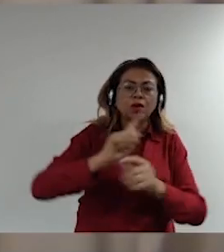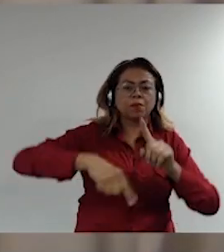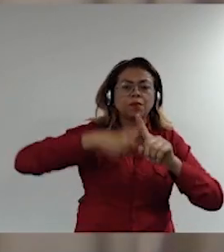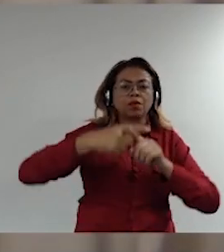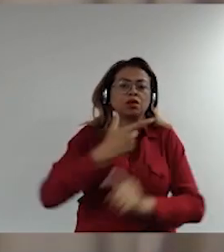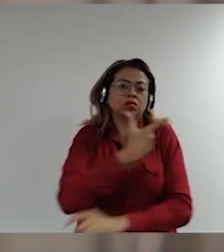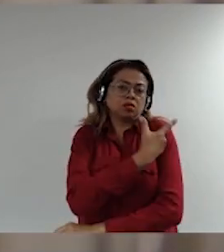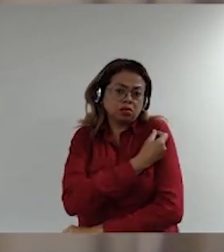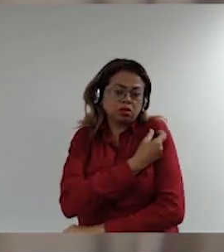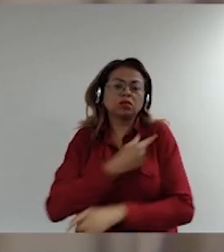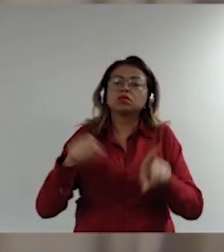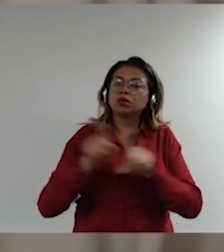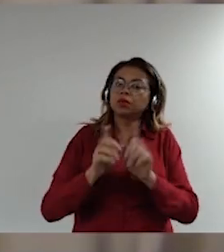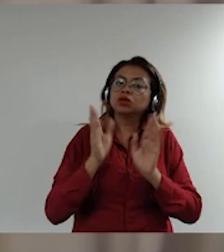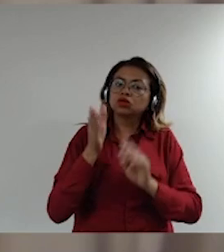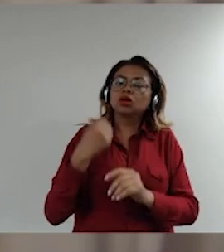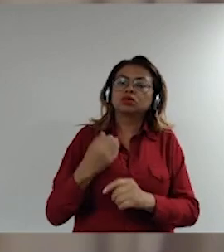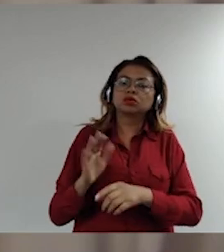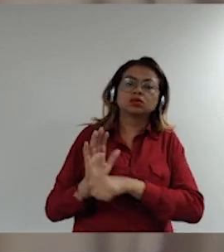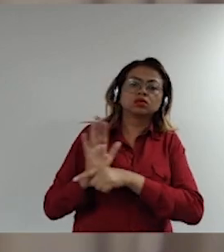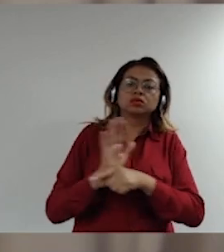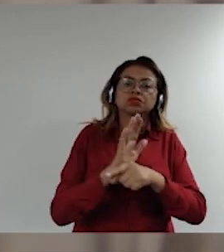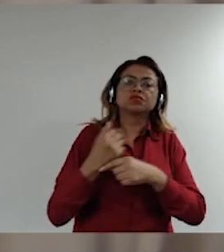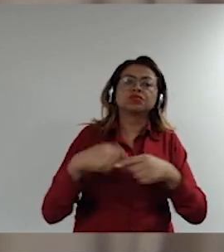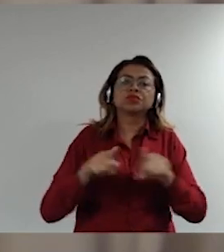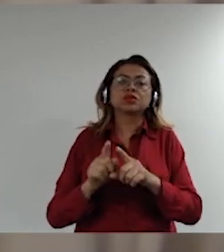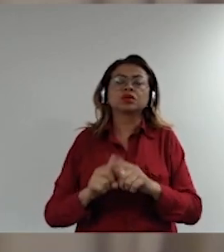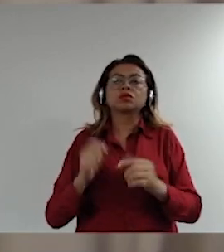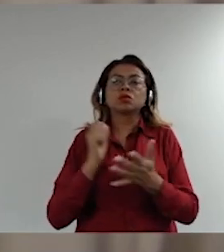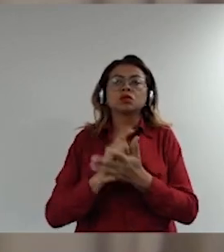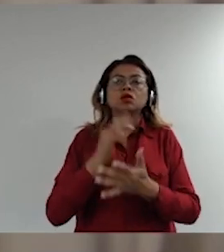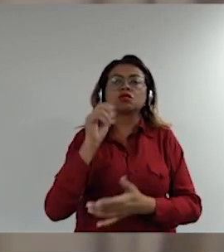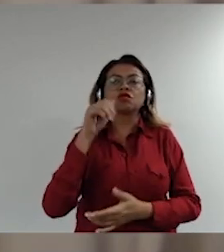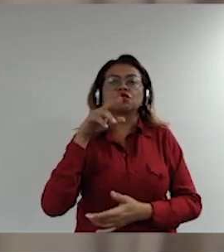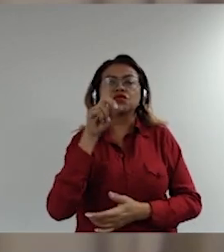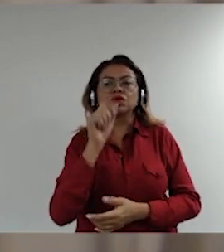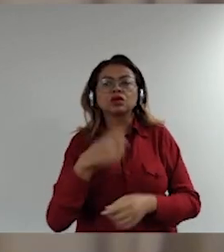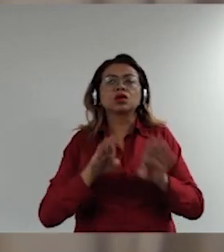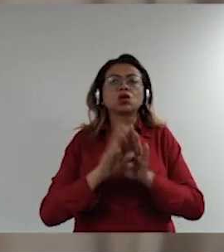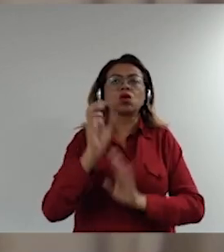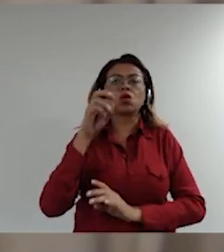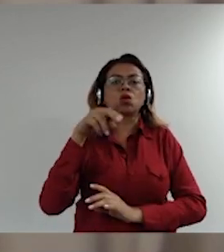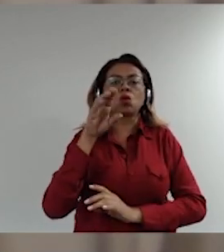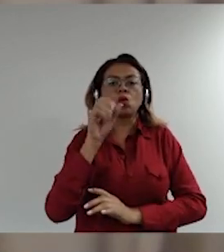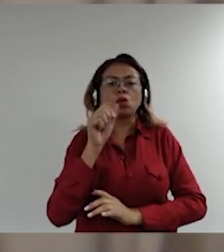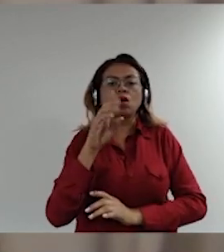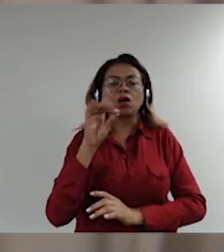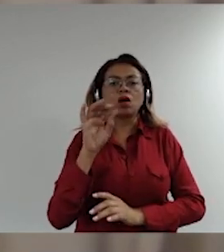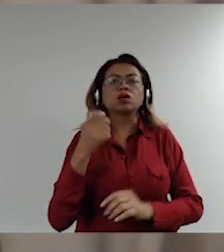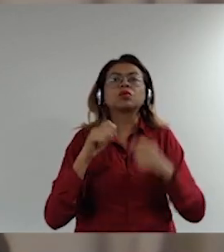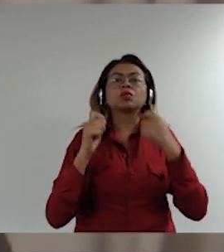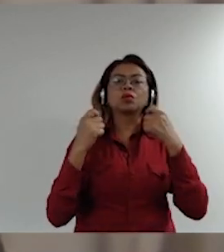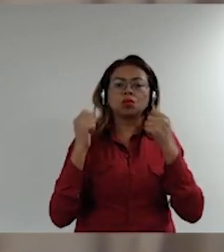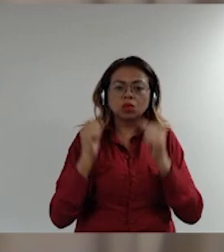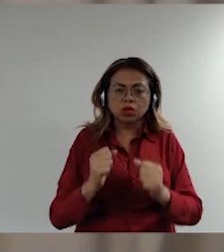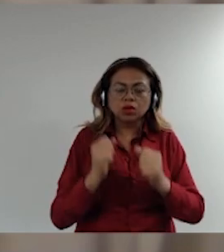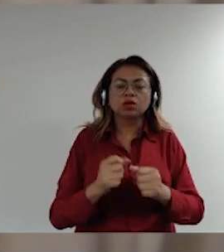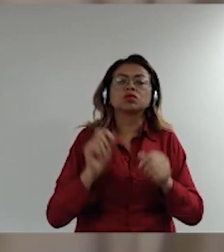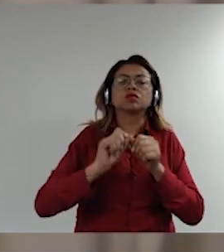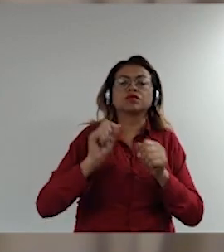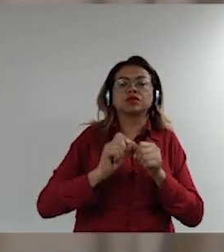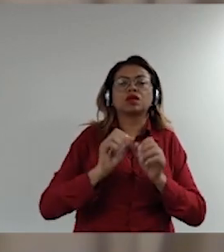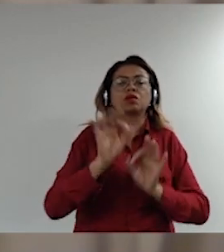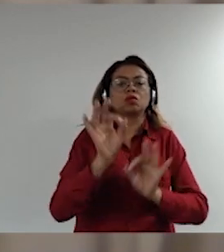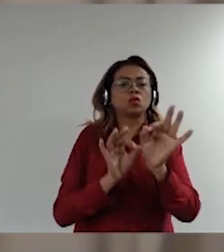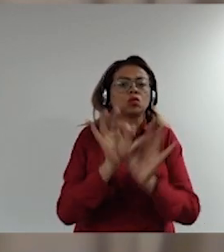da que nos foi disponibilizada pelo FIDA, pela CONCAD, nós pudemos implementar projetos, pagar